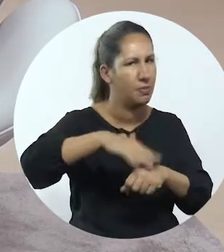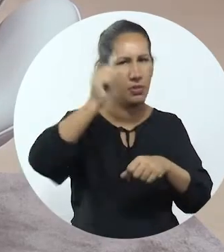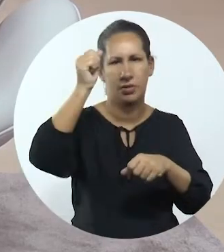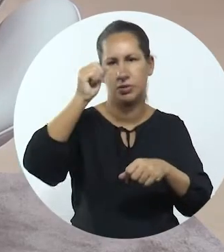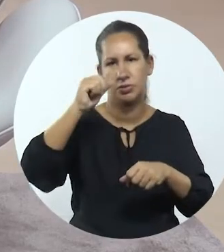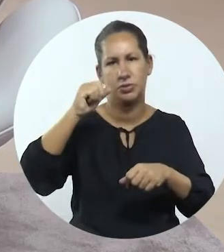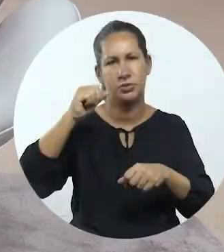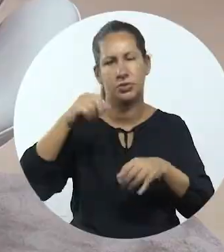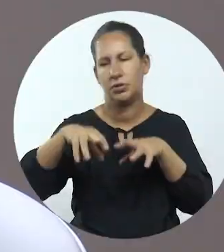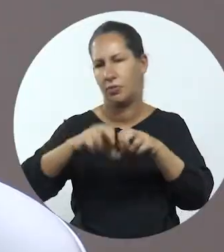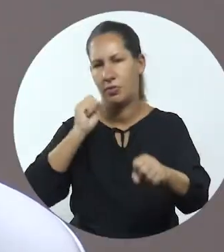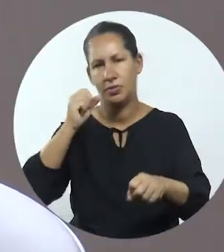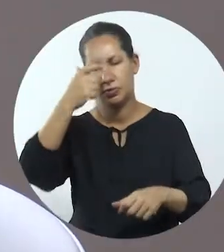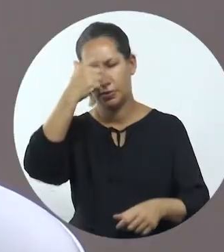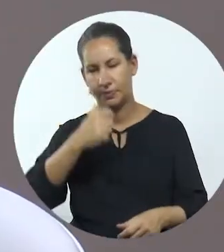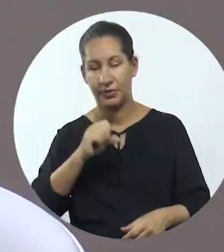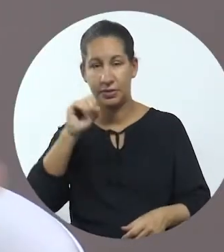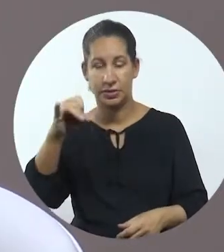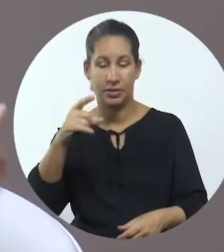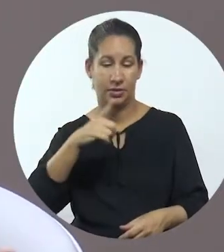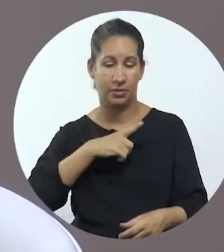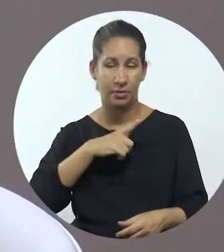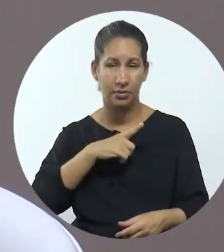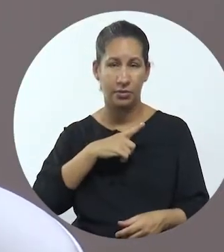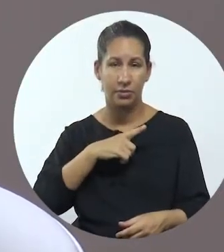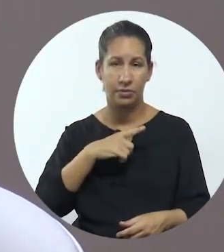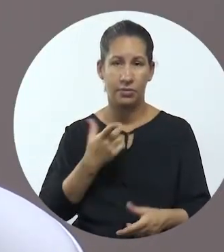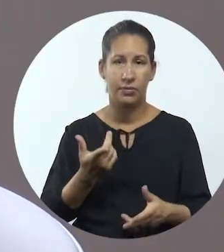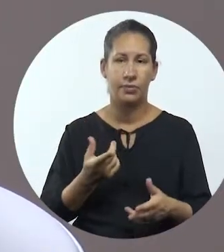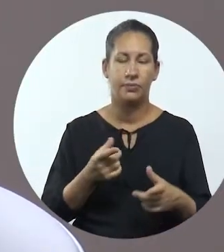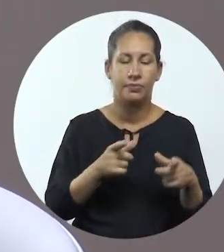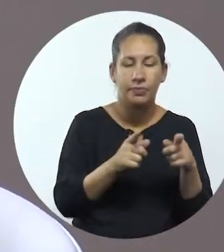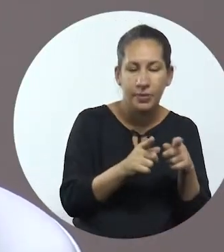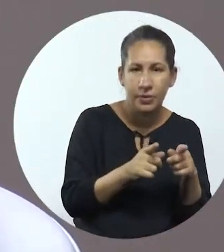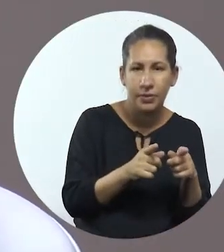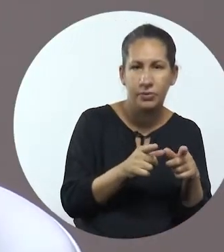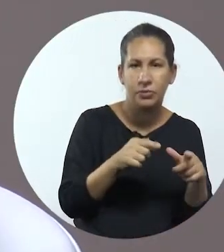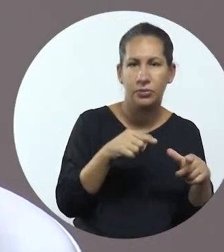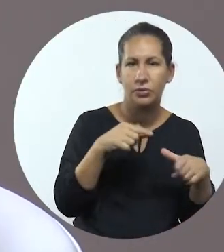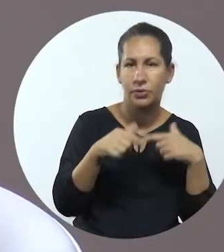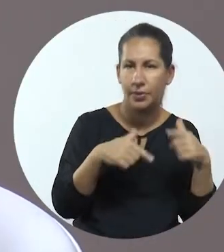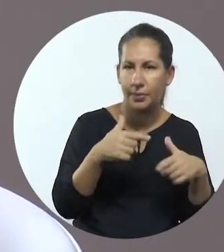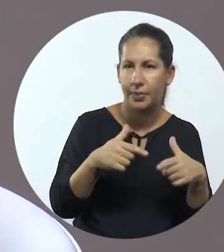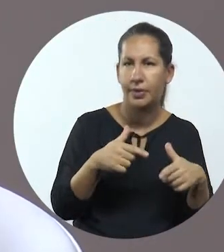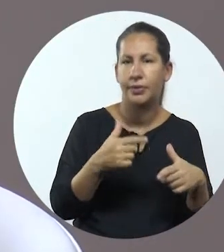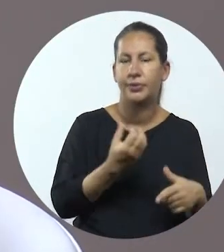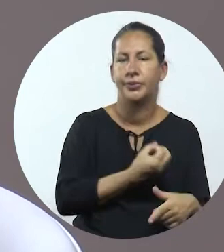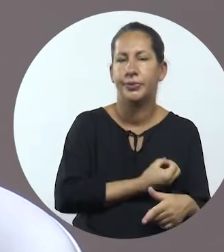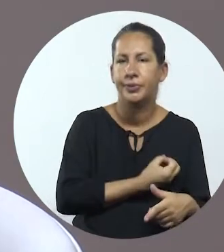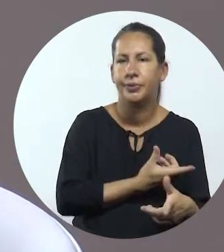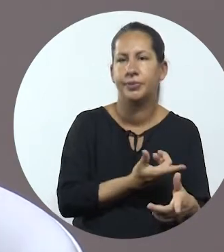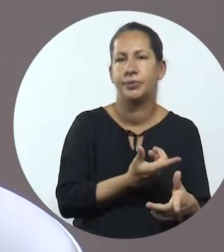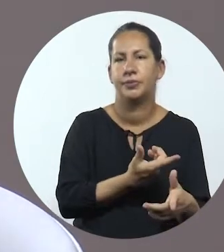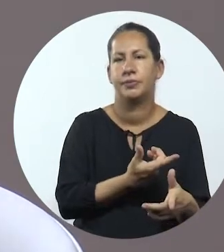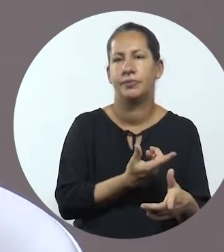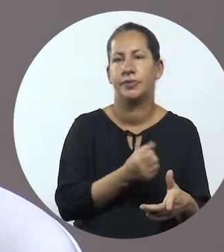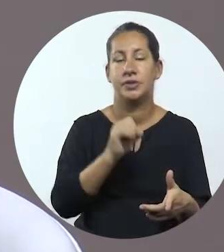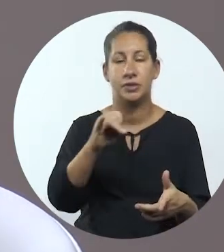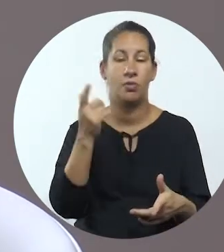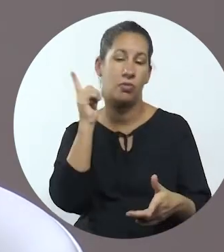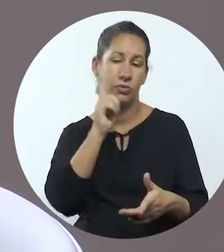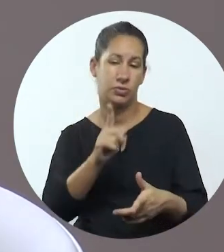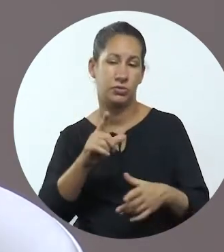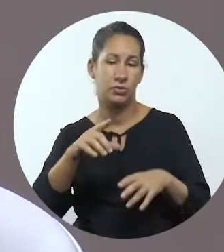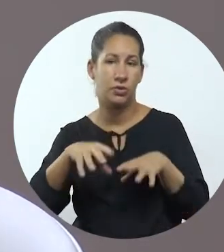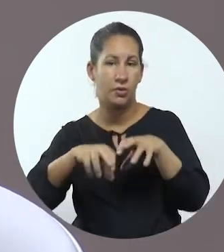nossa formação cidadã. Ora, se eu tenho um manancial pequeno de servidores dentro da escola, mas se eu consigo, a partir